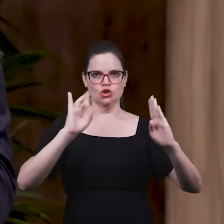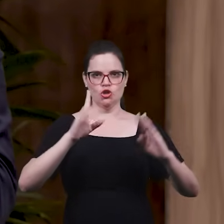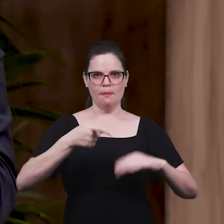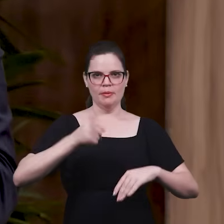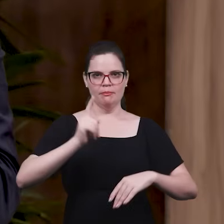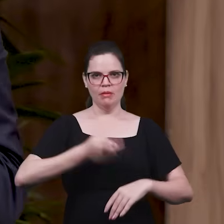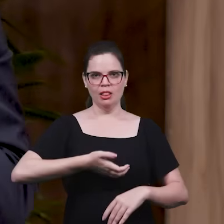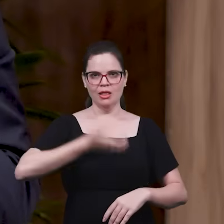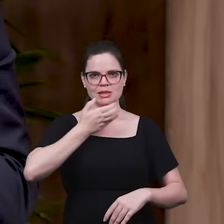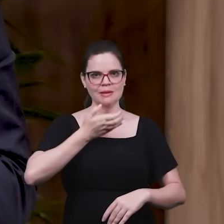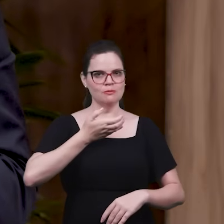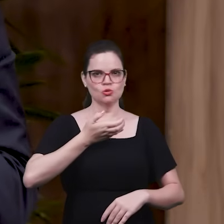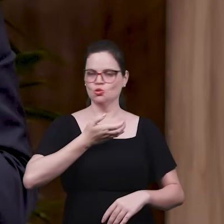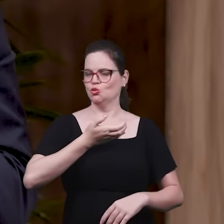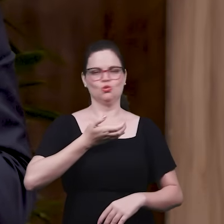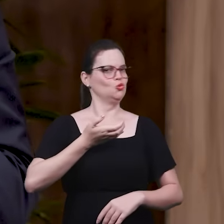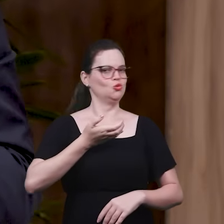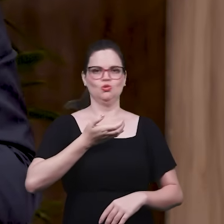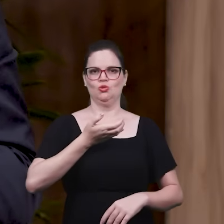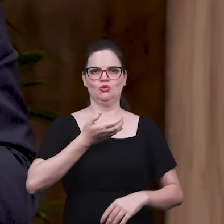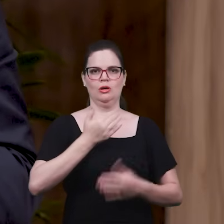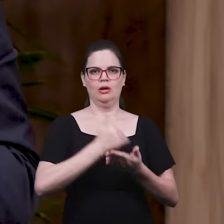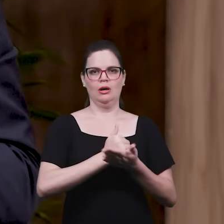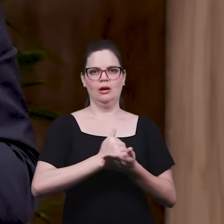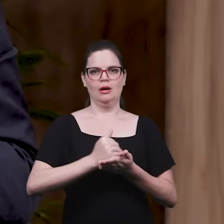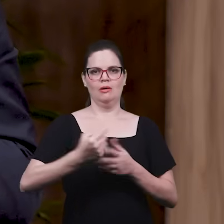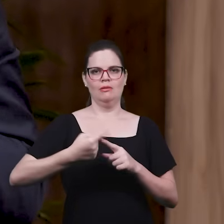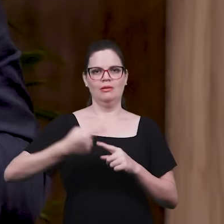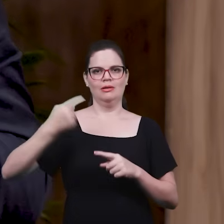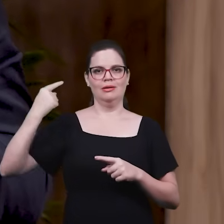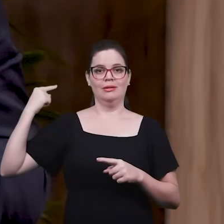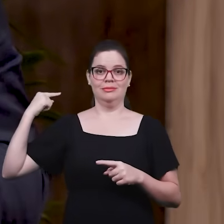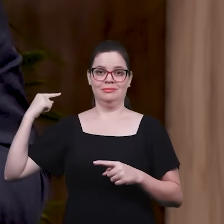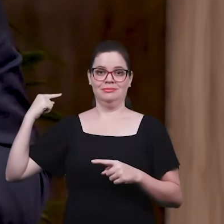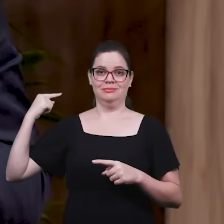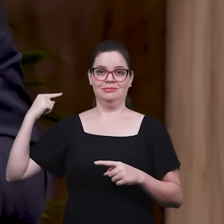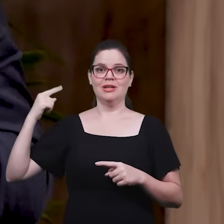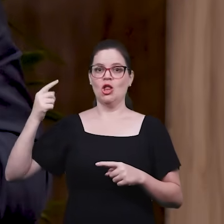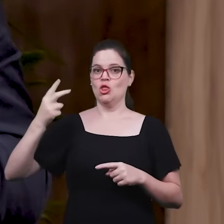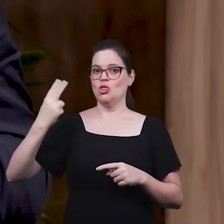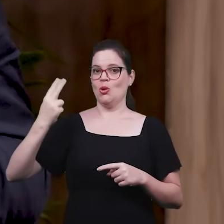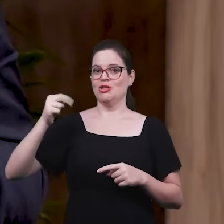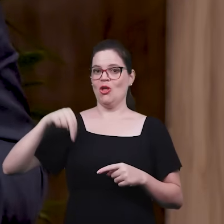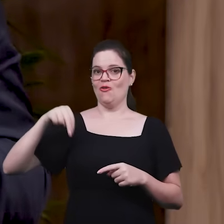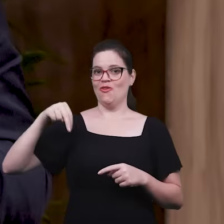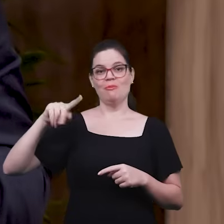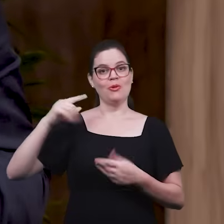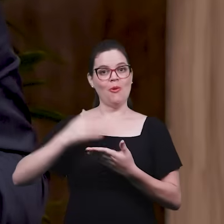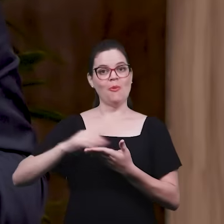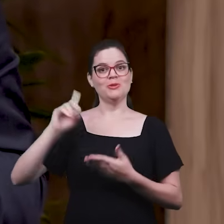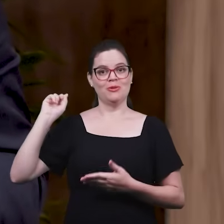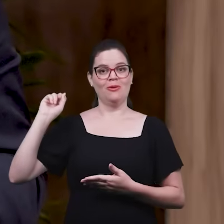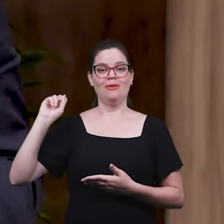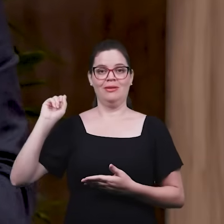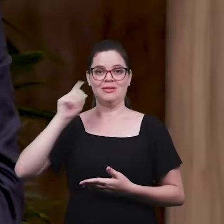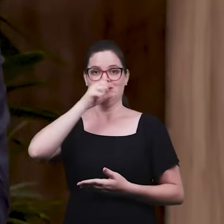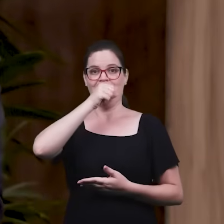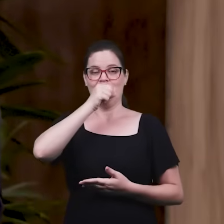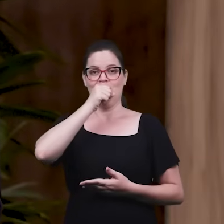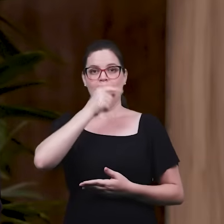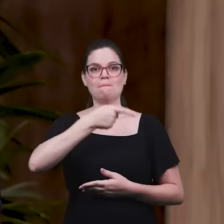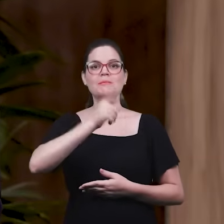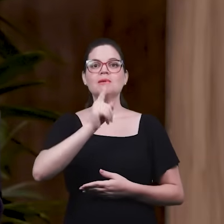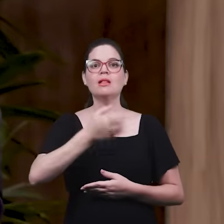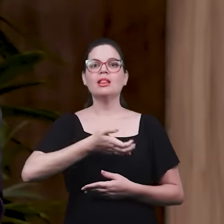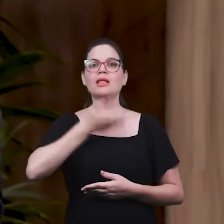dezembro. Para nós, trombetas e festas começou lá na nossa reunião, no dia 2 de novembro, no sábado. Dia 1º